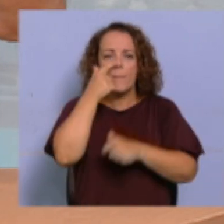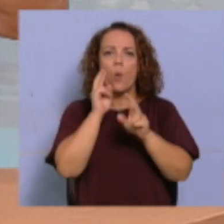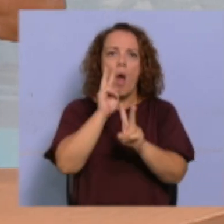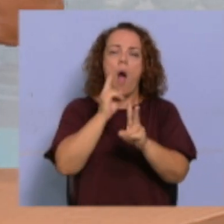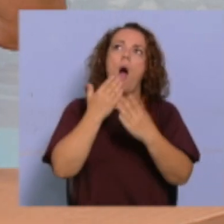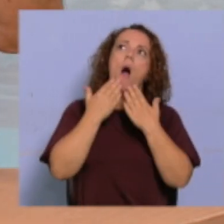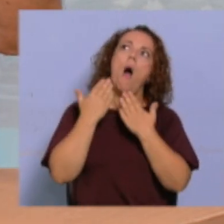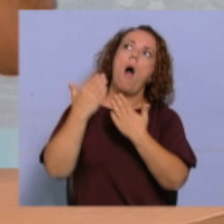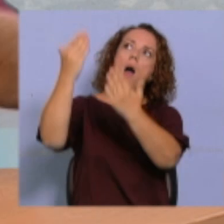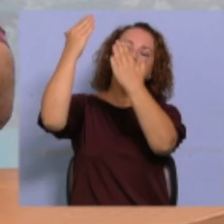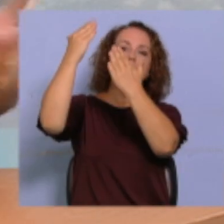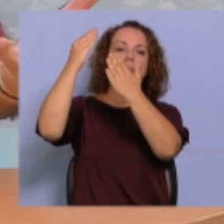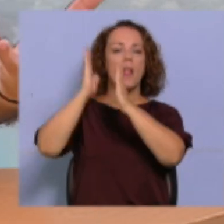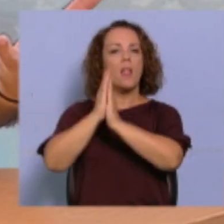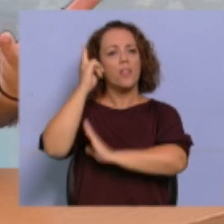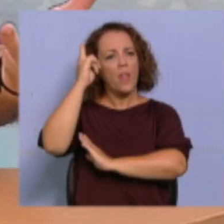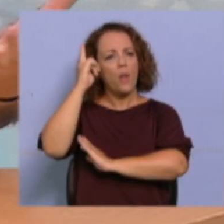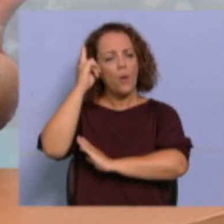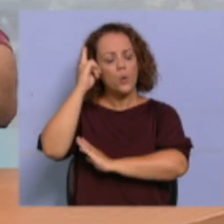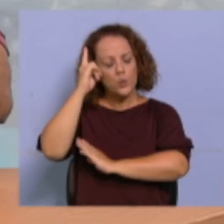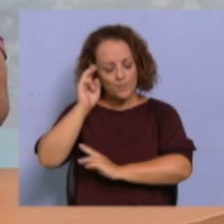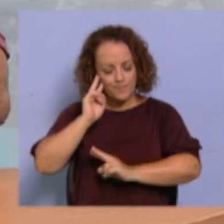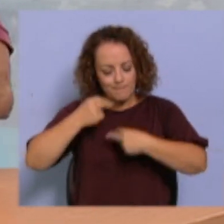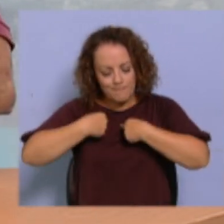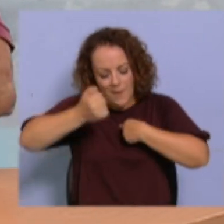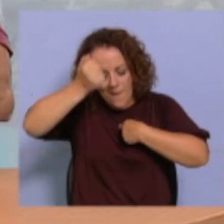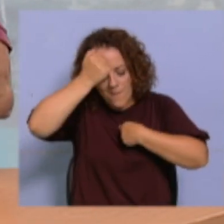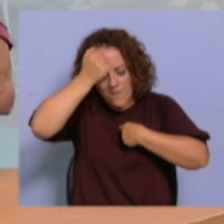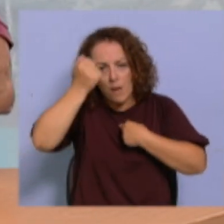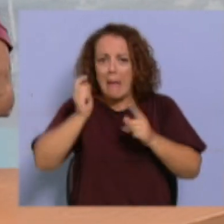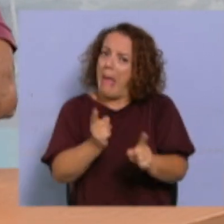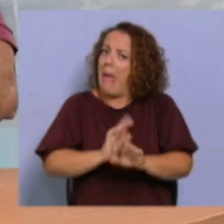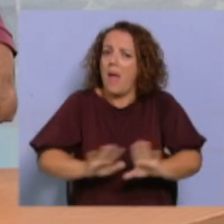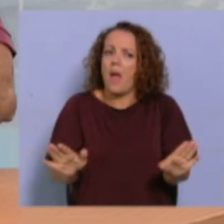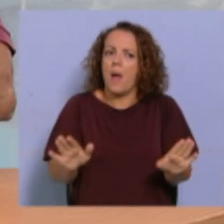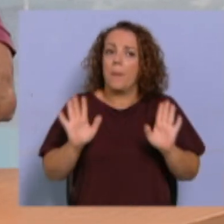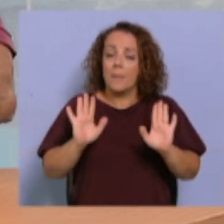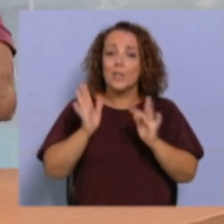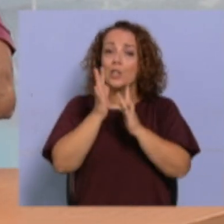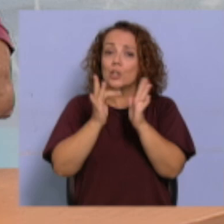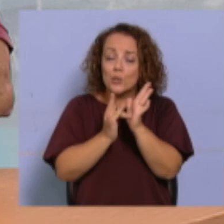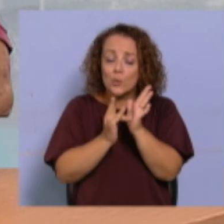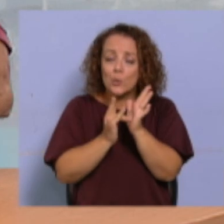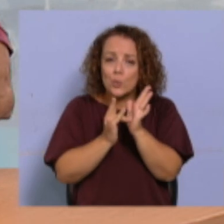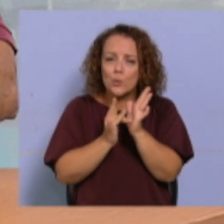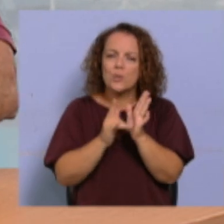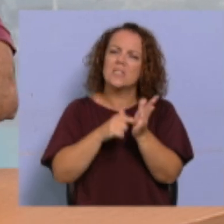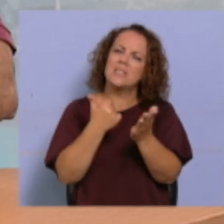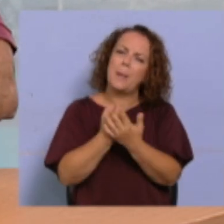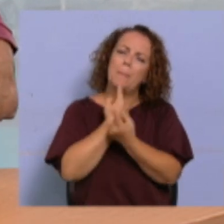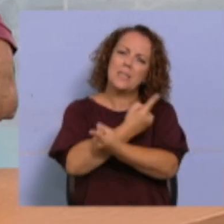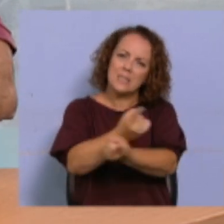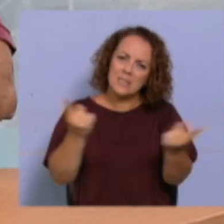Deus pelas grandes obras que Ele faz e se arrependam. Quer dizer, é para isso. Mas Jesus, lá está, Jesus fala sempre isto,